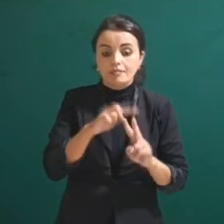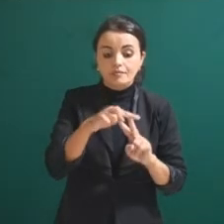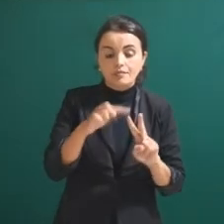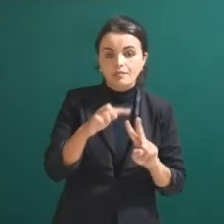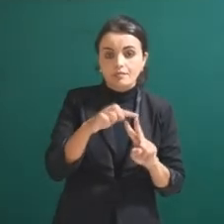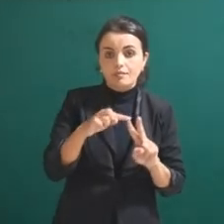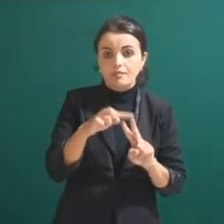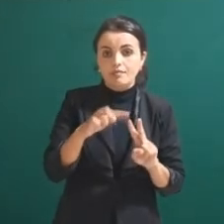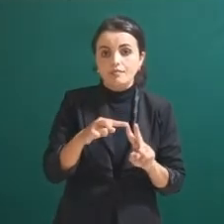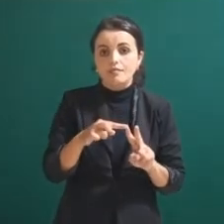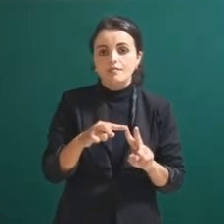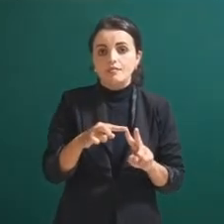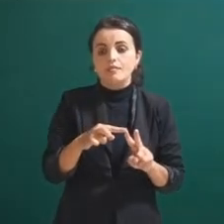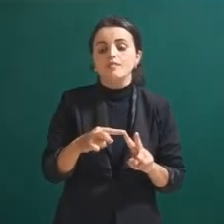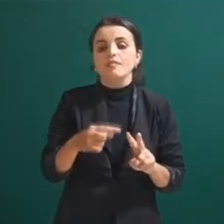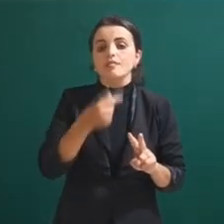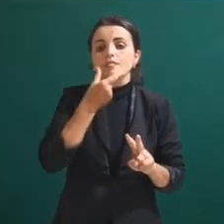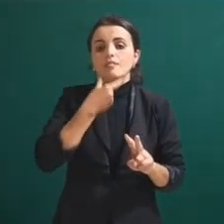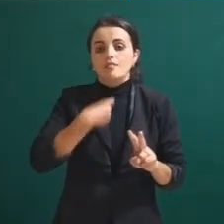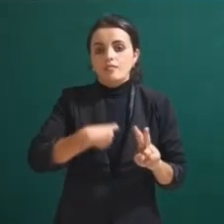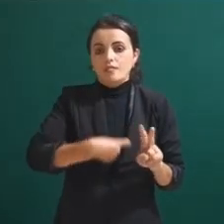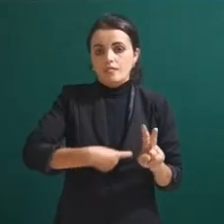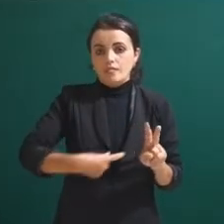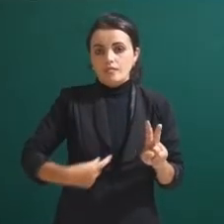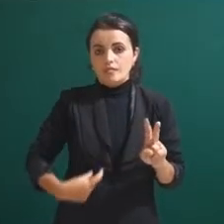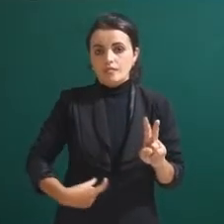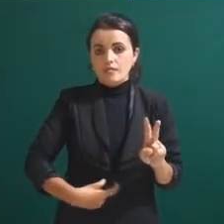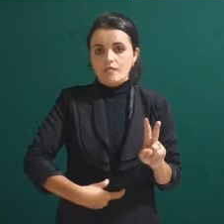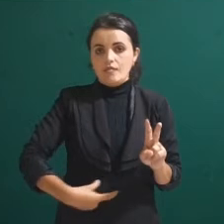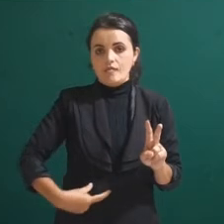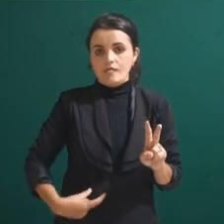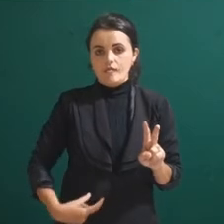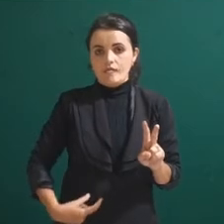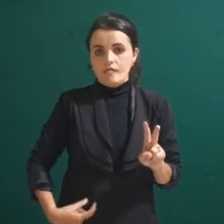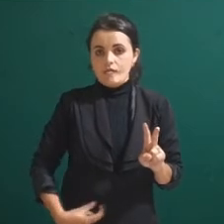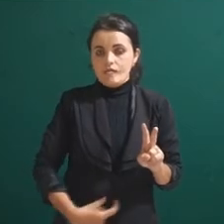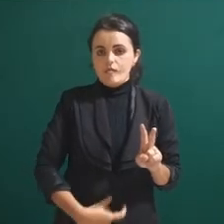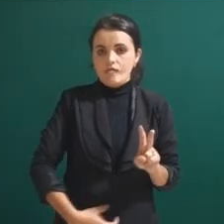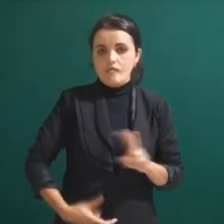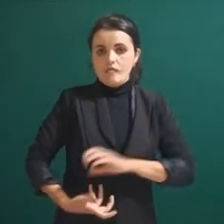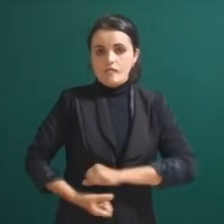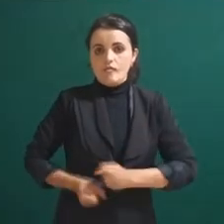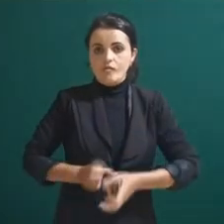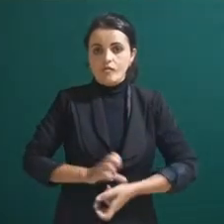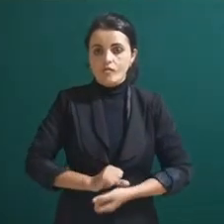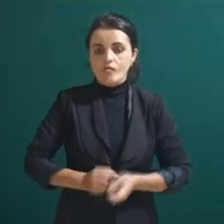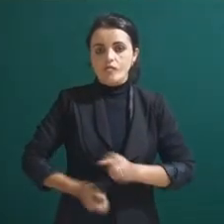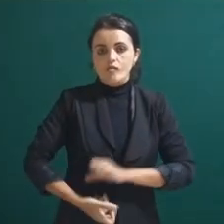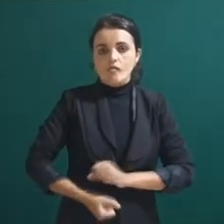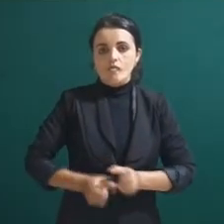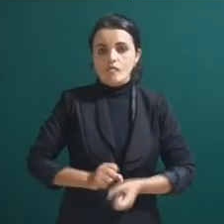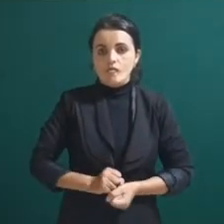pelo intestino grosso, que é o que fica mais nas laterais do nosso intestino, passando aqui pelo final do